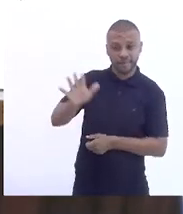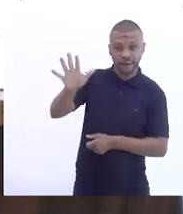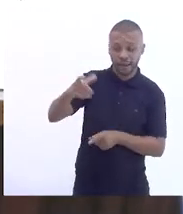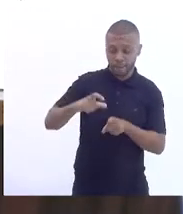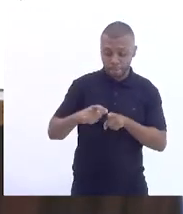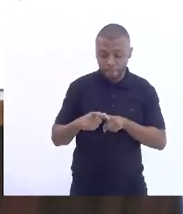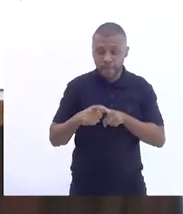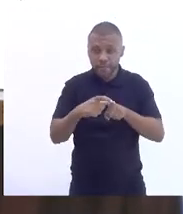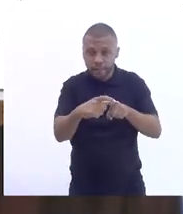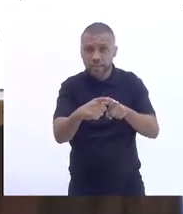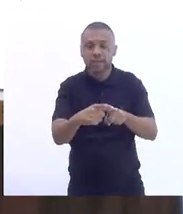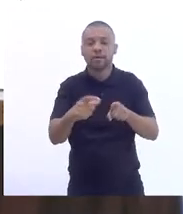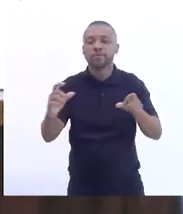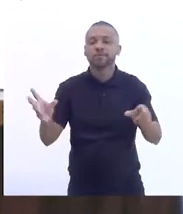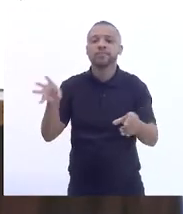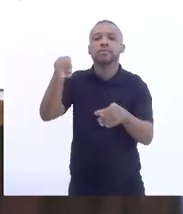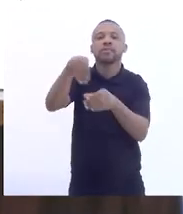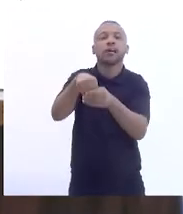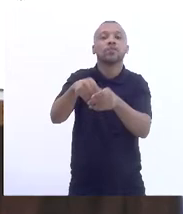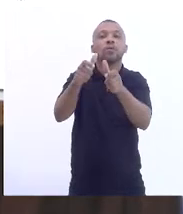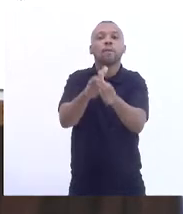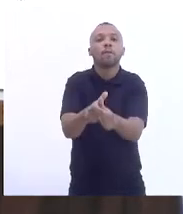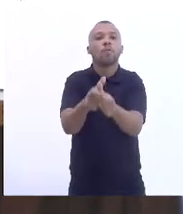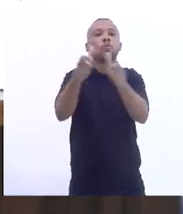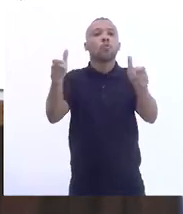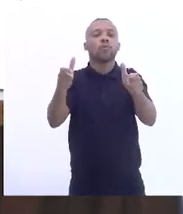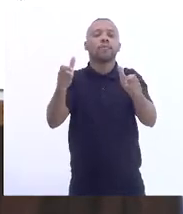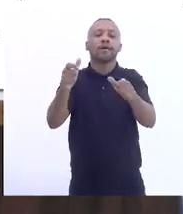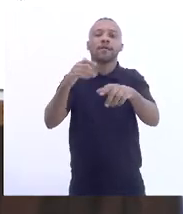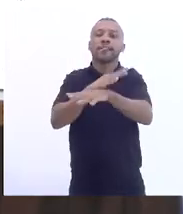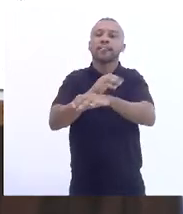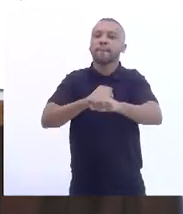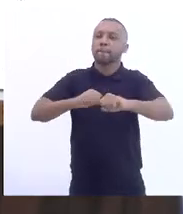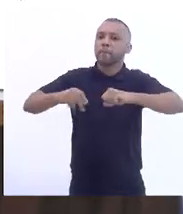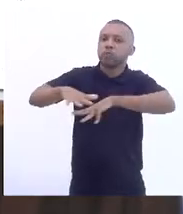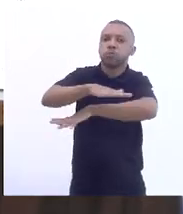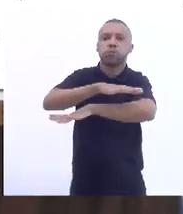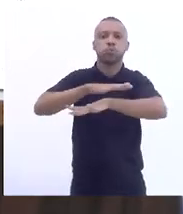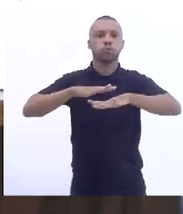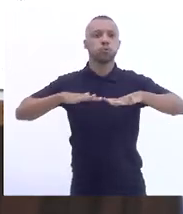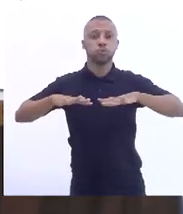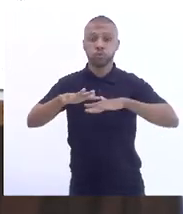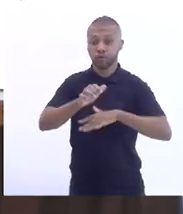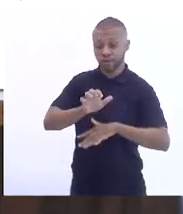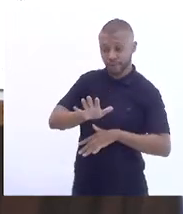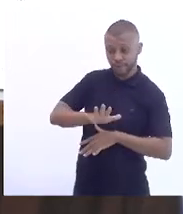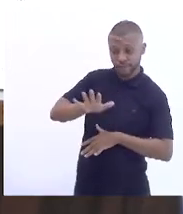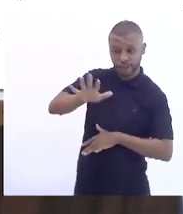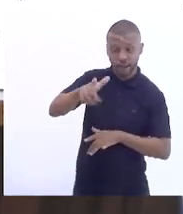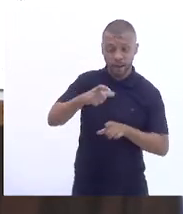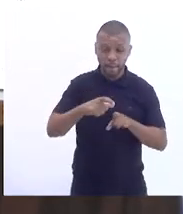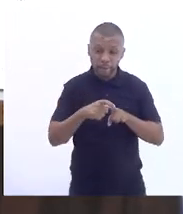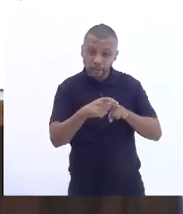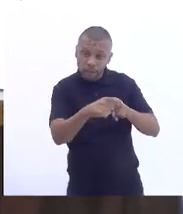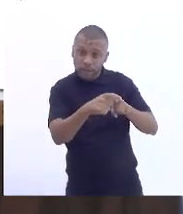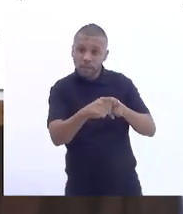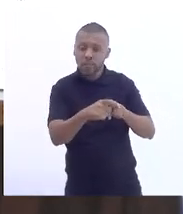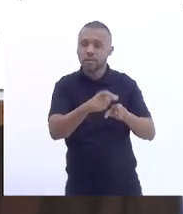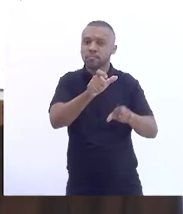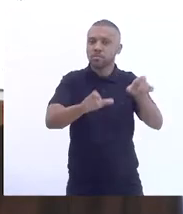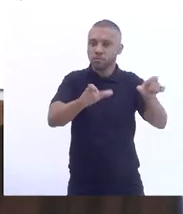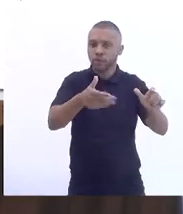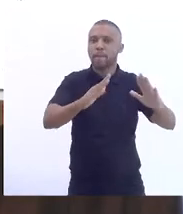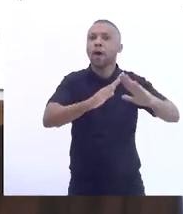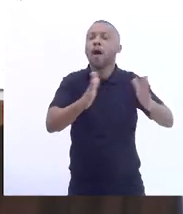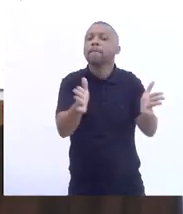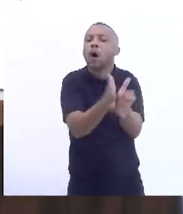periferia compreendem a maior parte da cidade porque se favela e periferia o local onde moram as pessoas